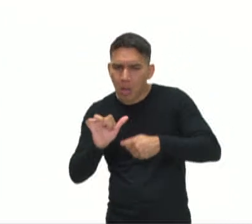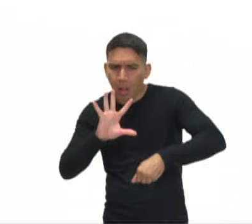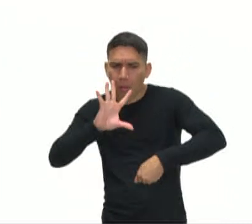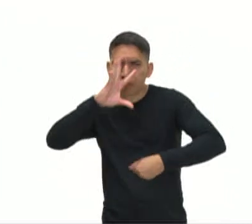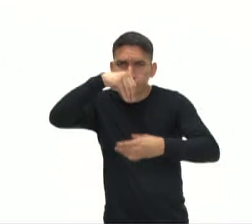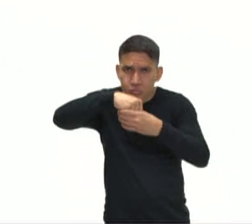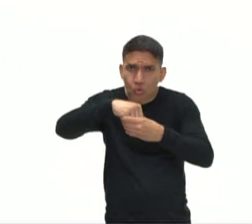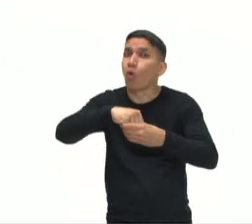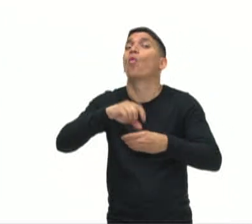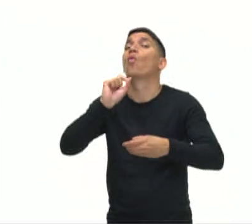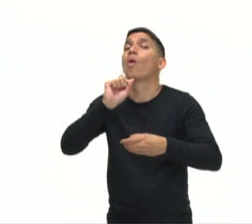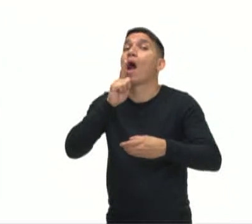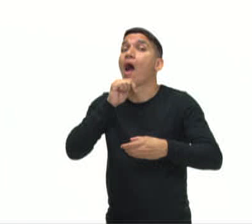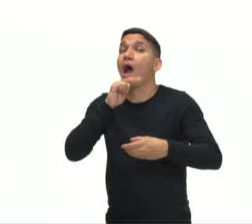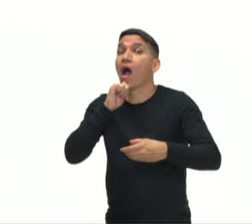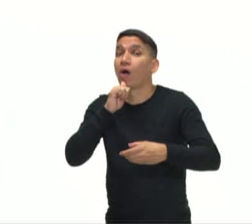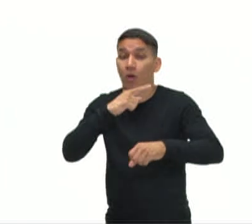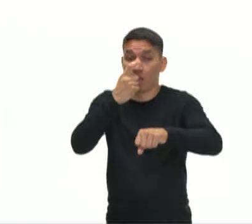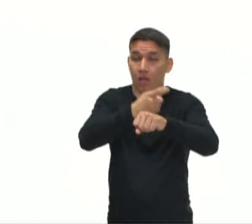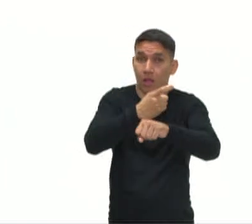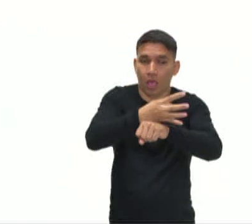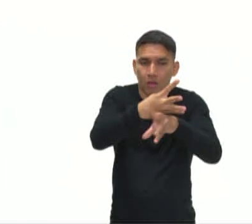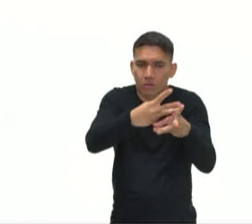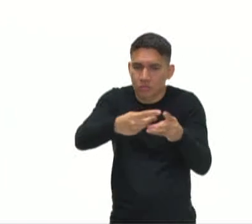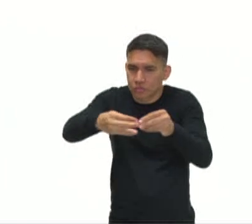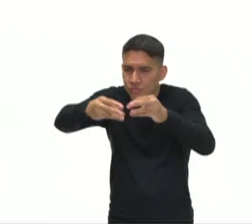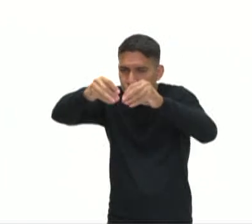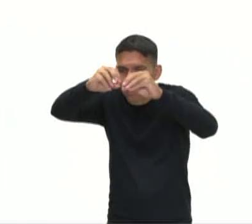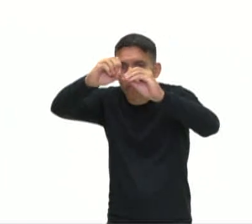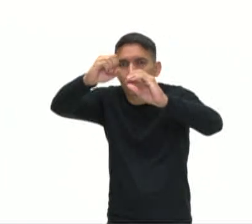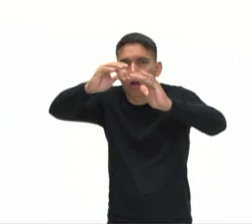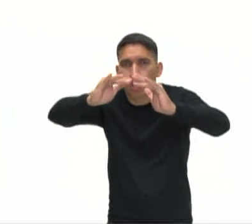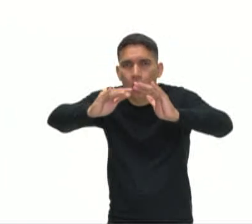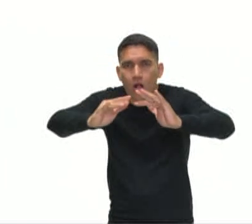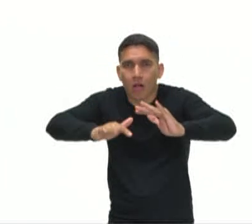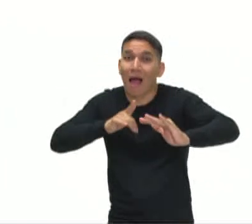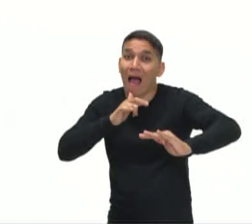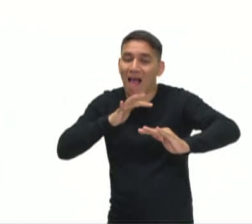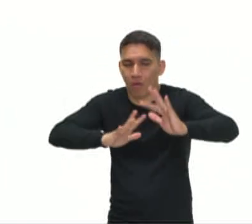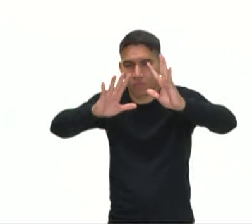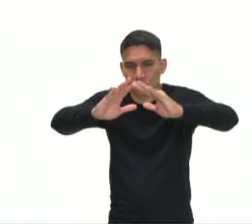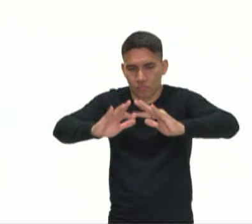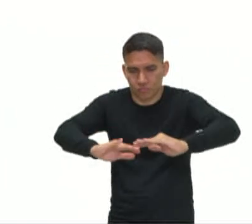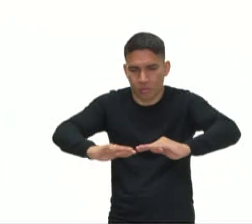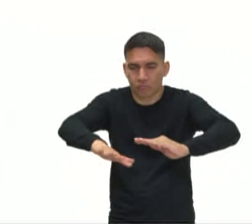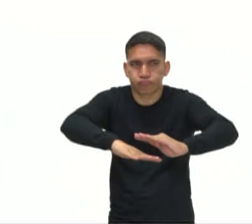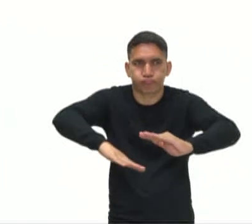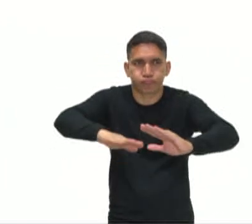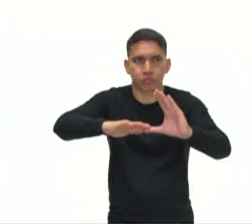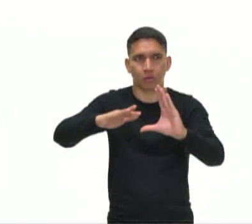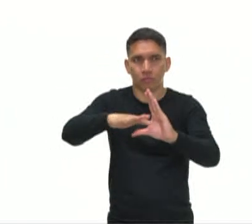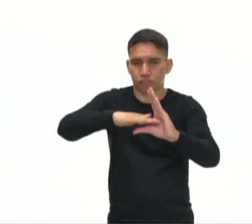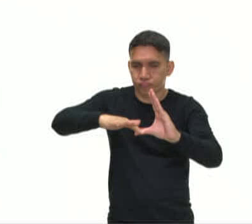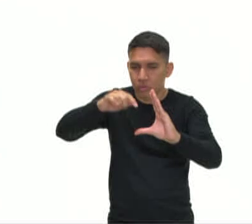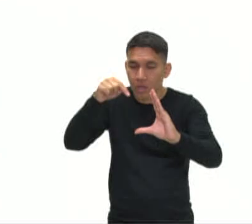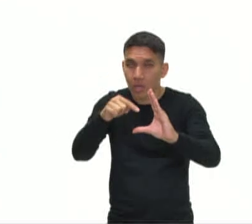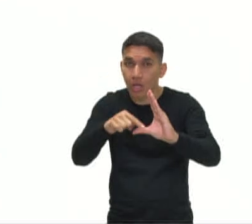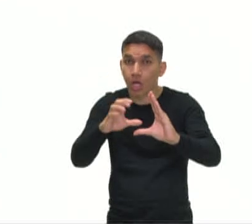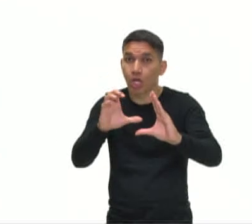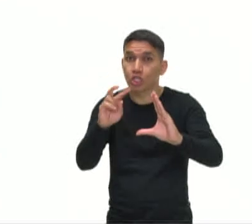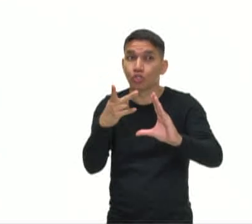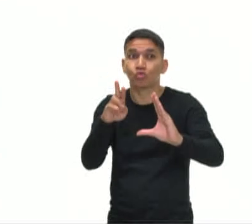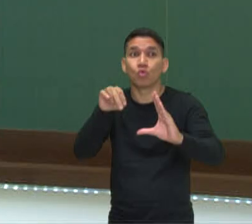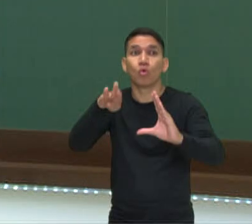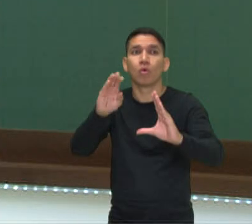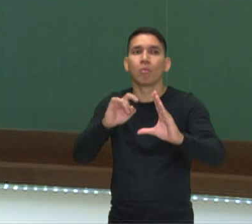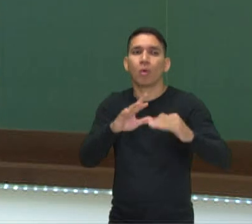água, isto é, um sólido amarelo que é precipitado no fundo do recipiente e esse sólido então é o iodeto de chumbo 2. Então aqui